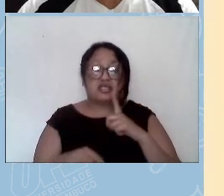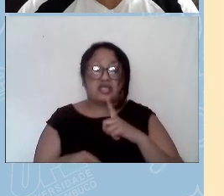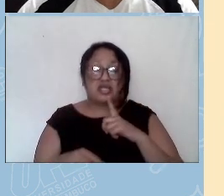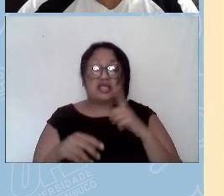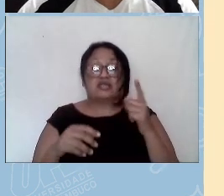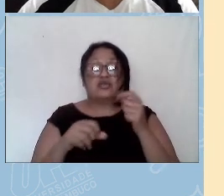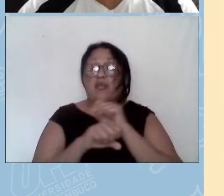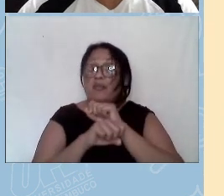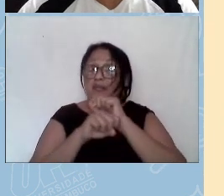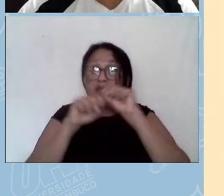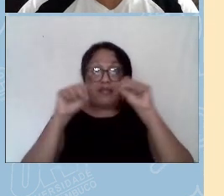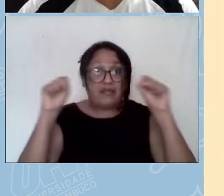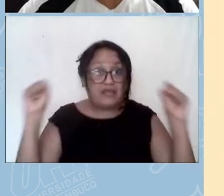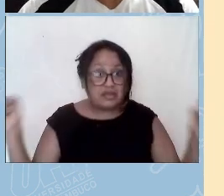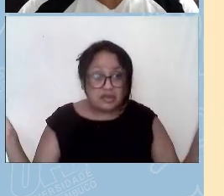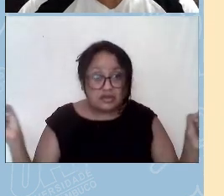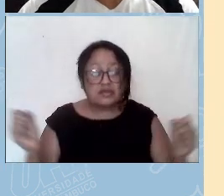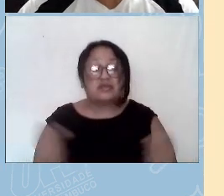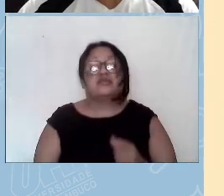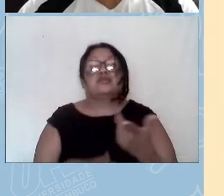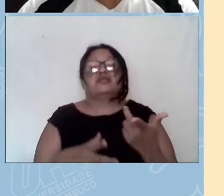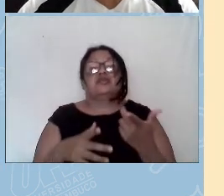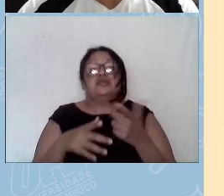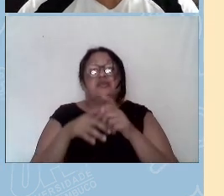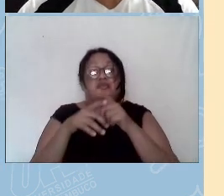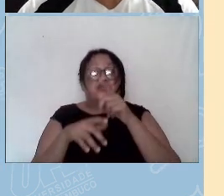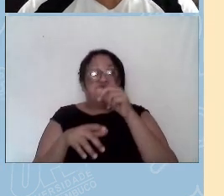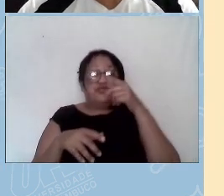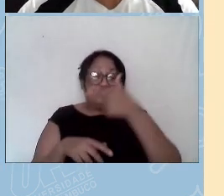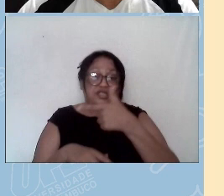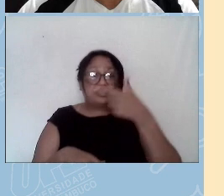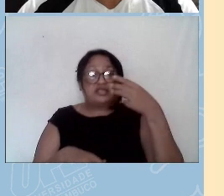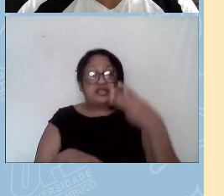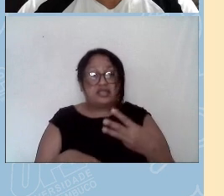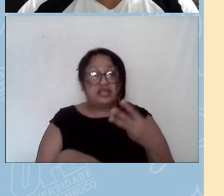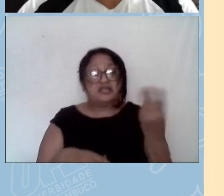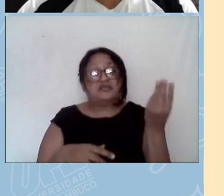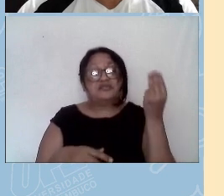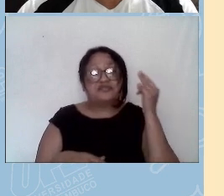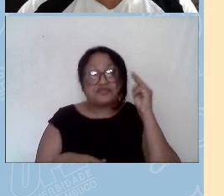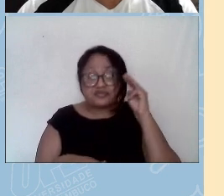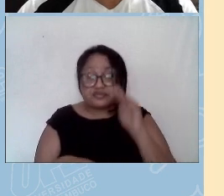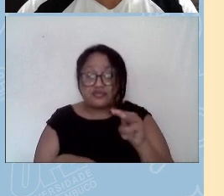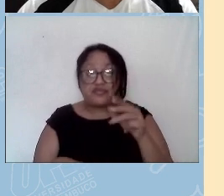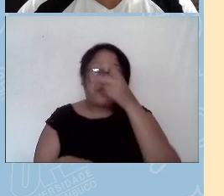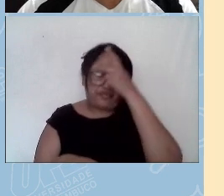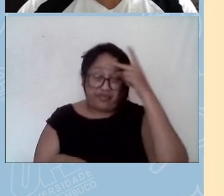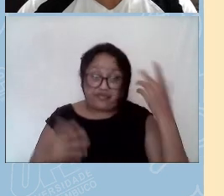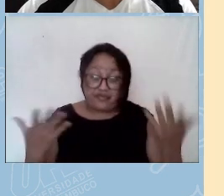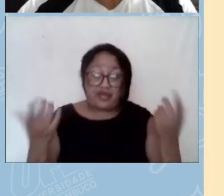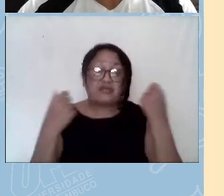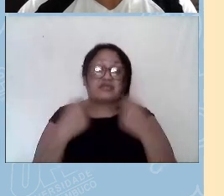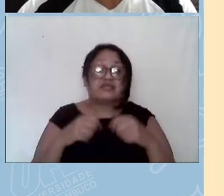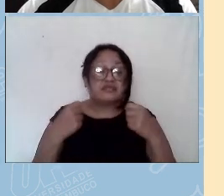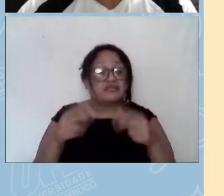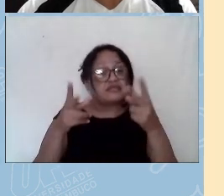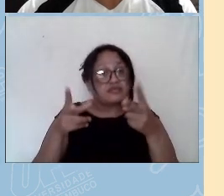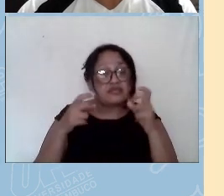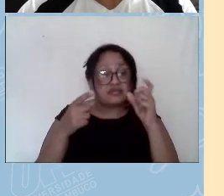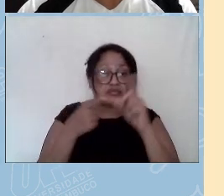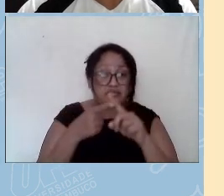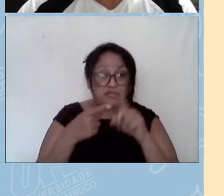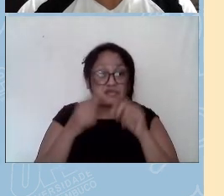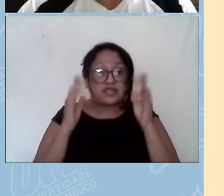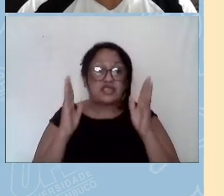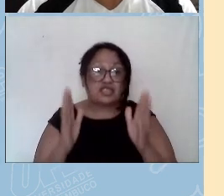máximo seriam imunizadas 23 milhões de pessoas porém é preciso considerar também já que